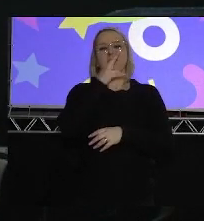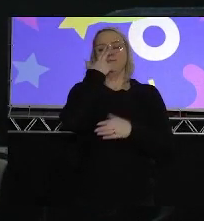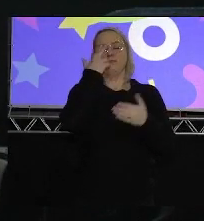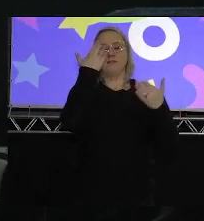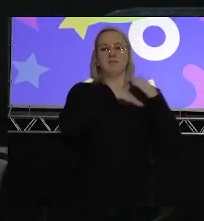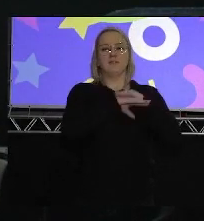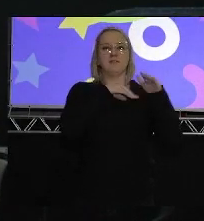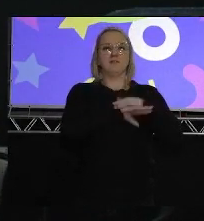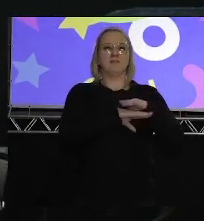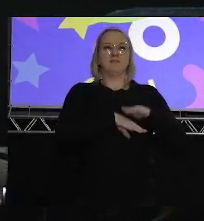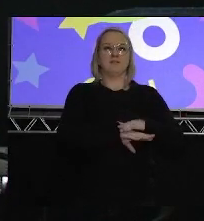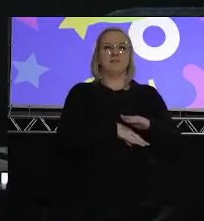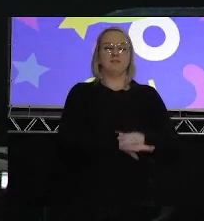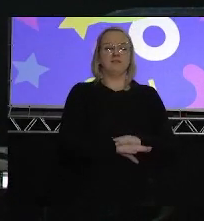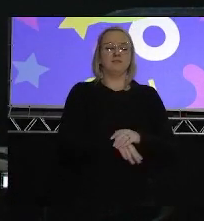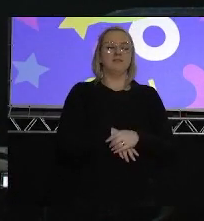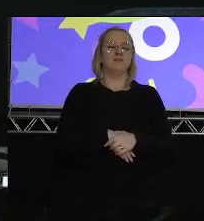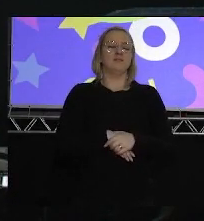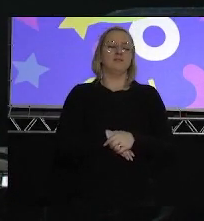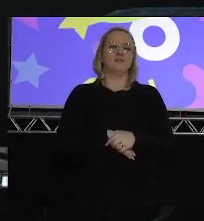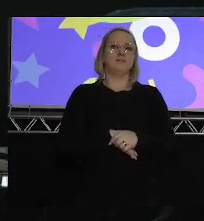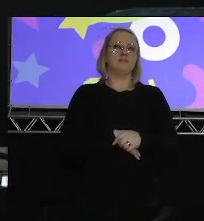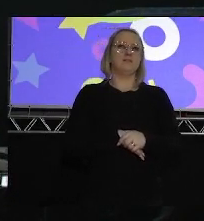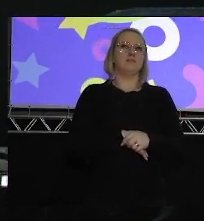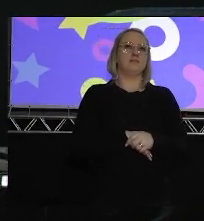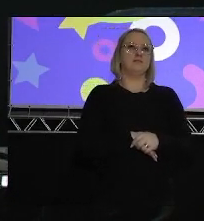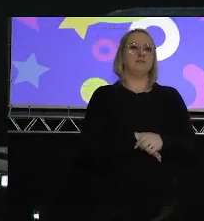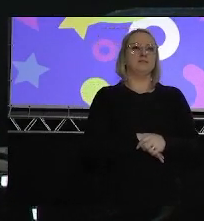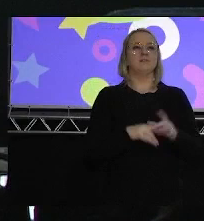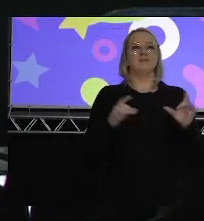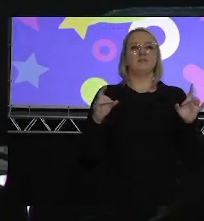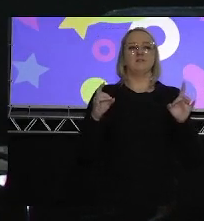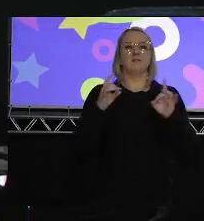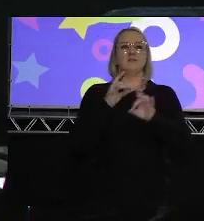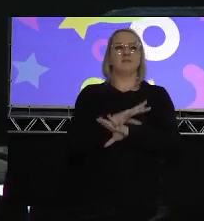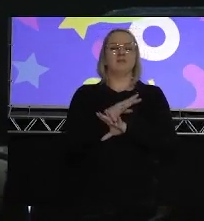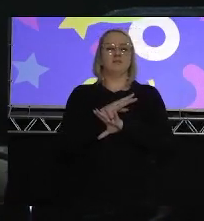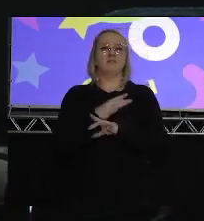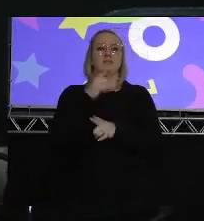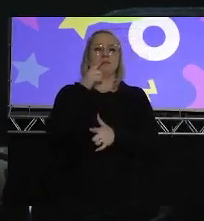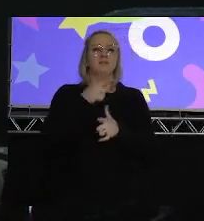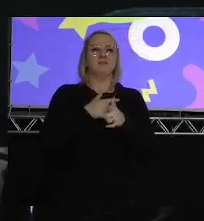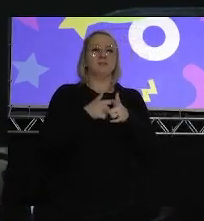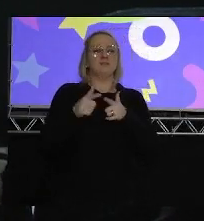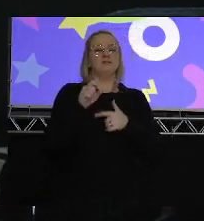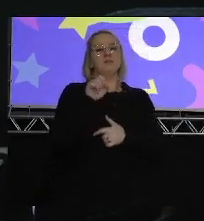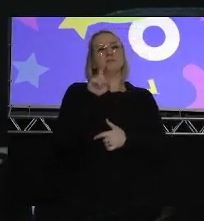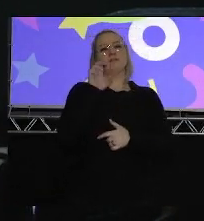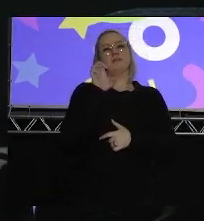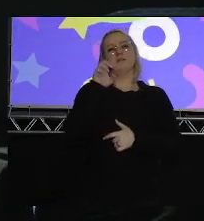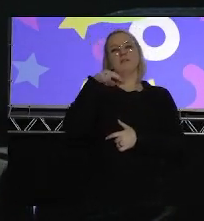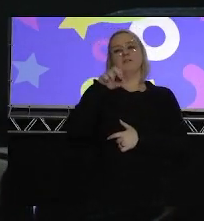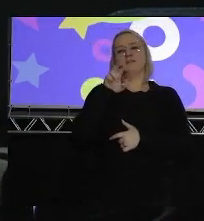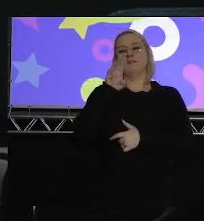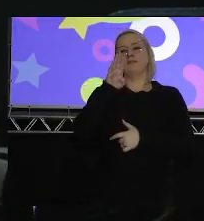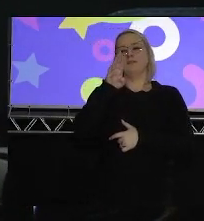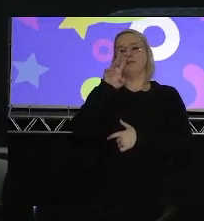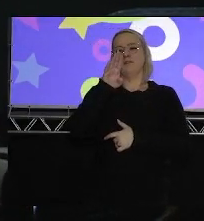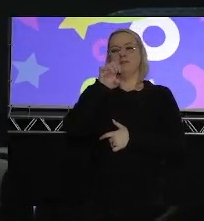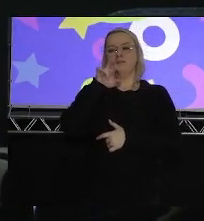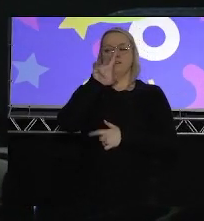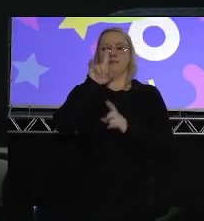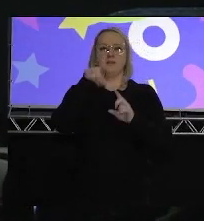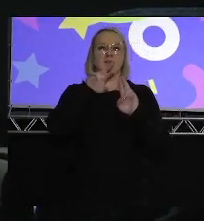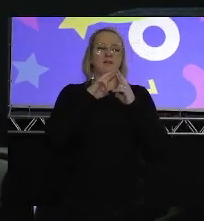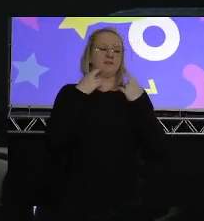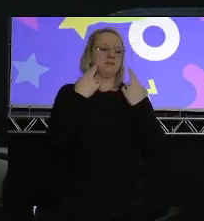armazenadas ali na etapa do upstream, né? E elas ficam prontas para um enablement. O que é o enablement? O enablement é o seguinte, aí é uma reunião,